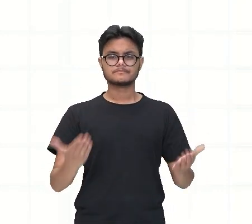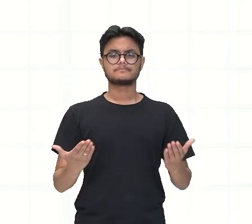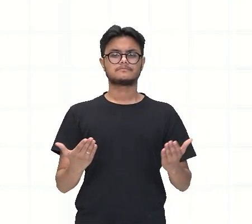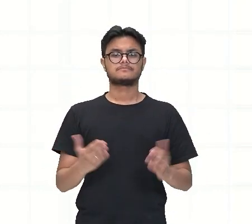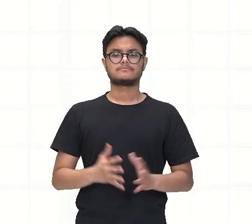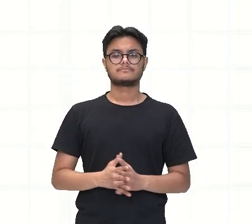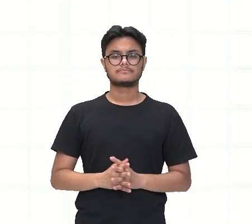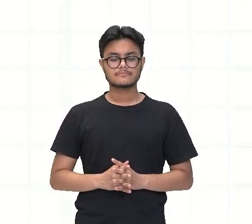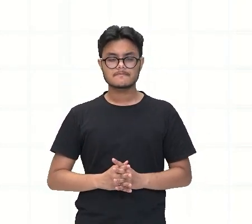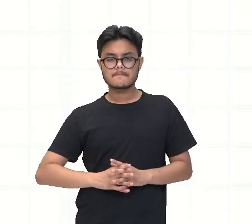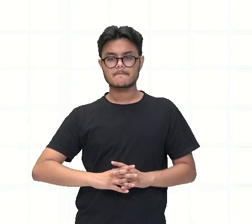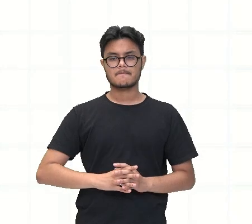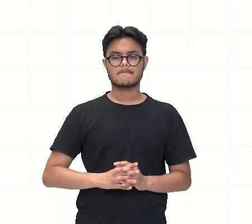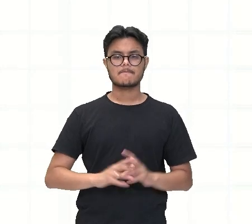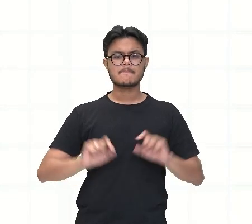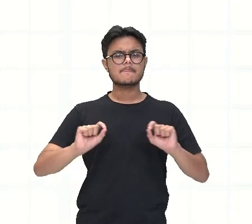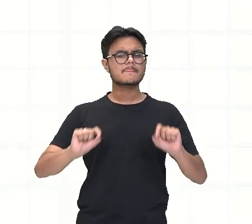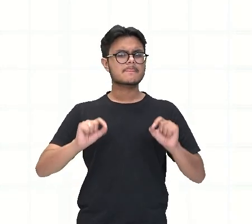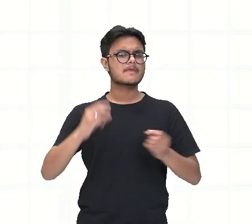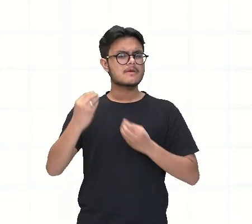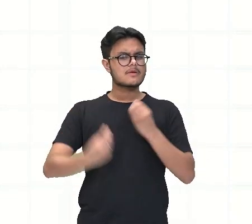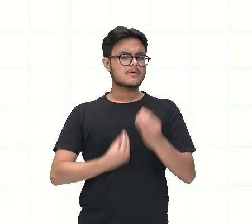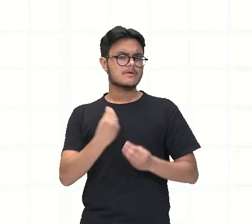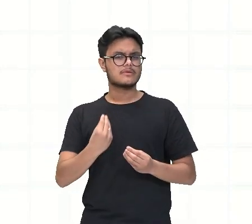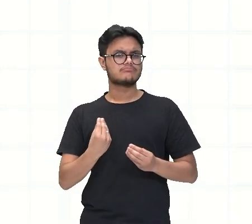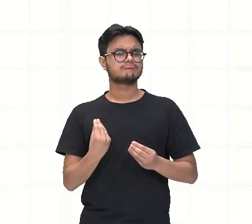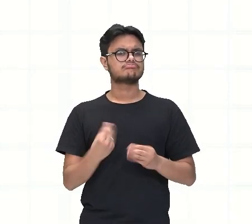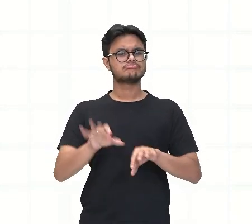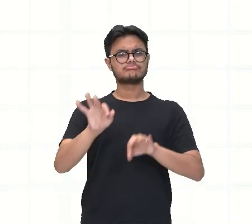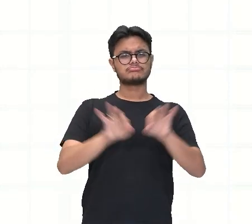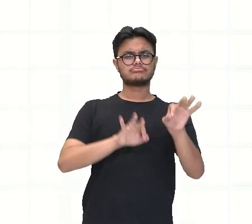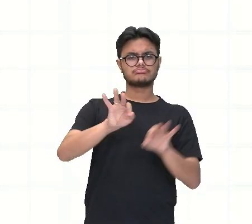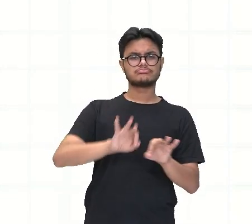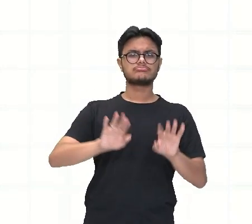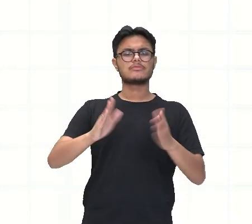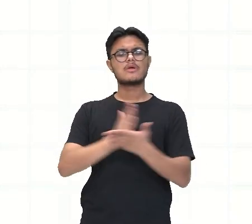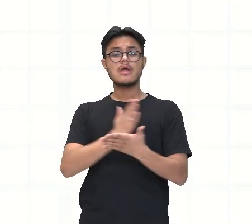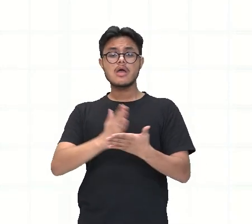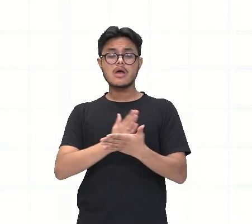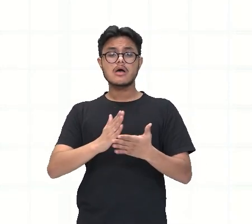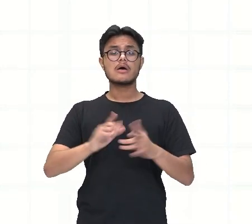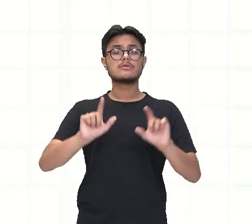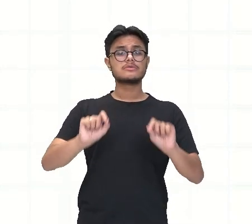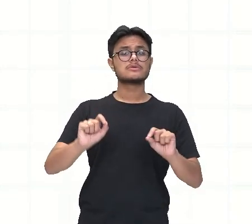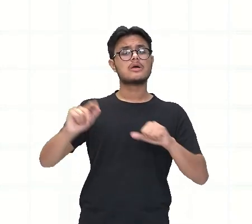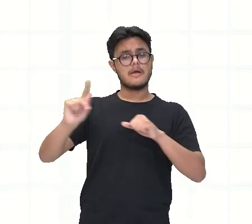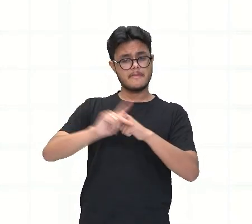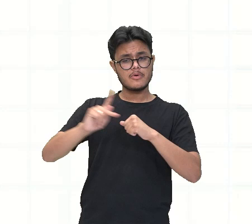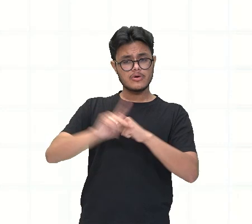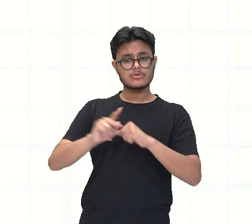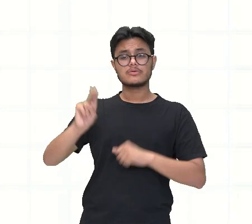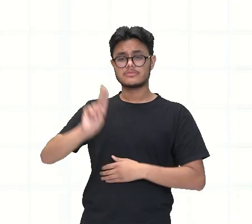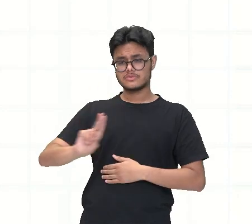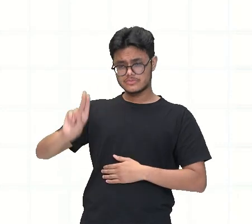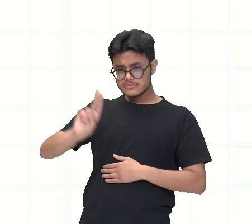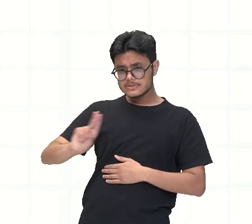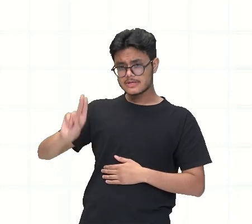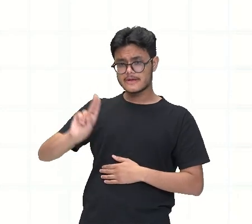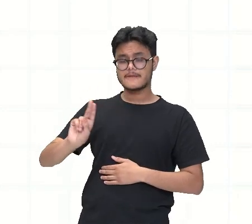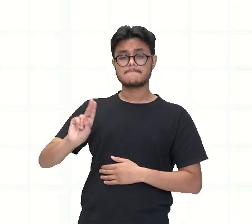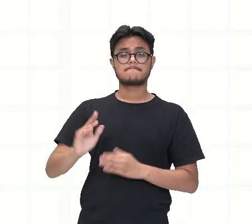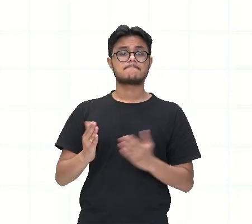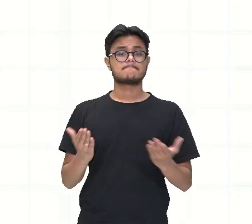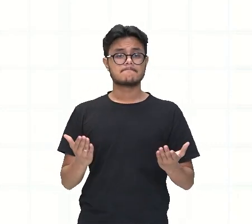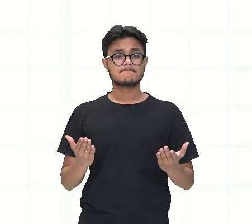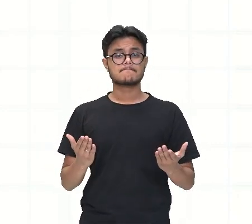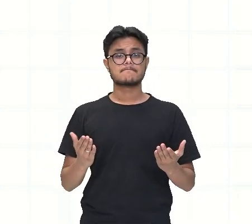aí ser construída, vai se organizar também com a questão dos pronomes e outras palavras,